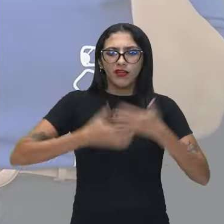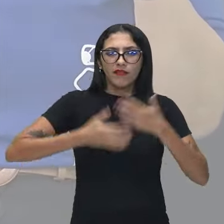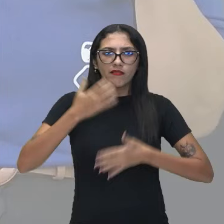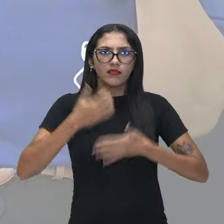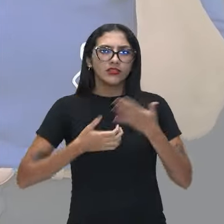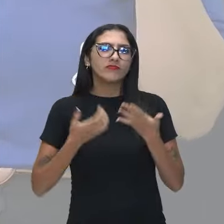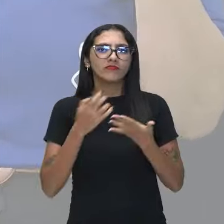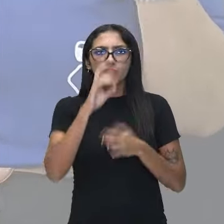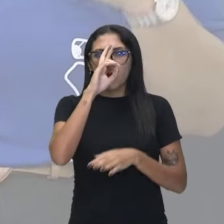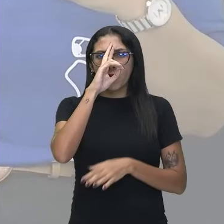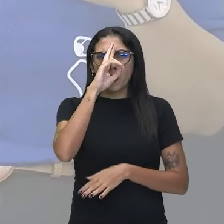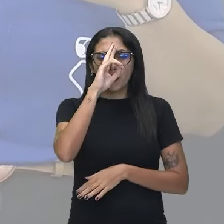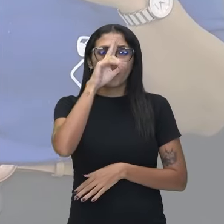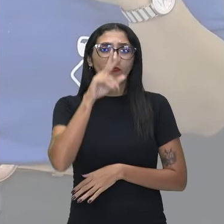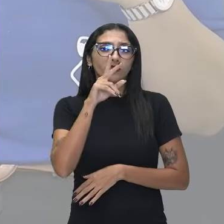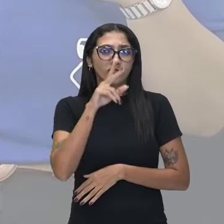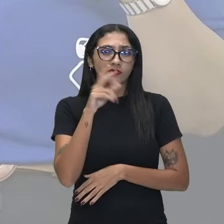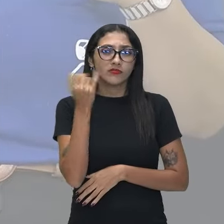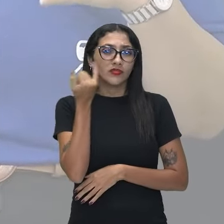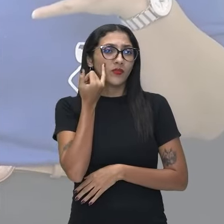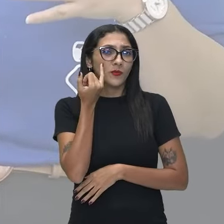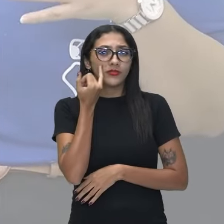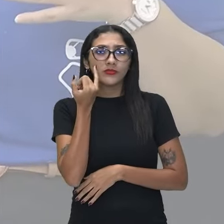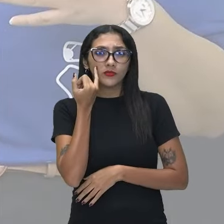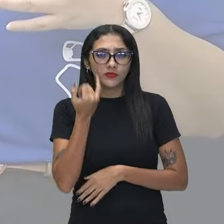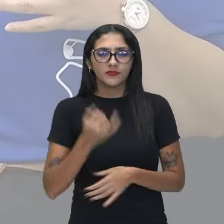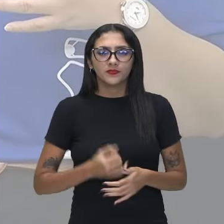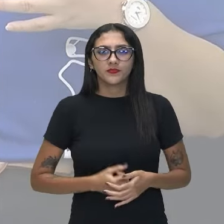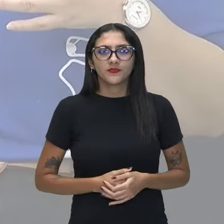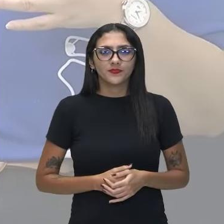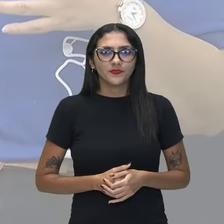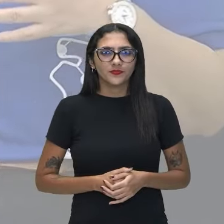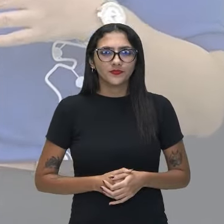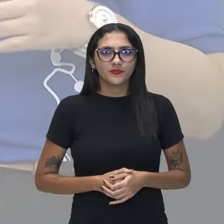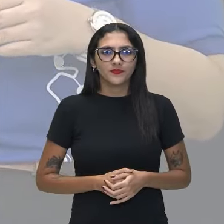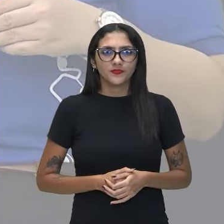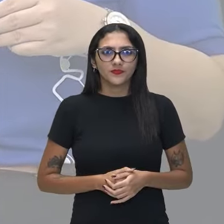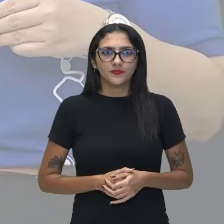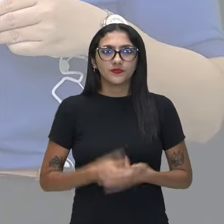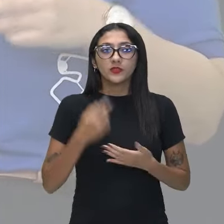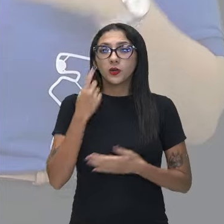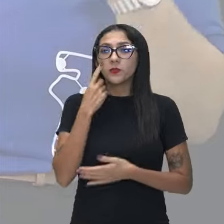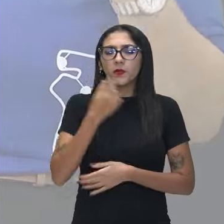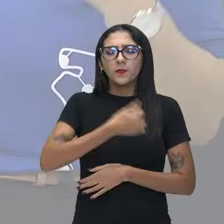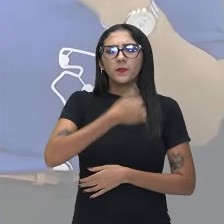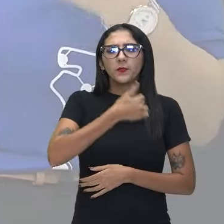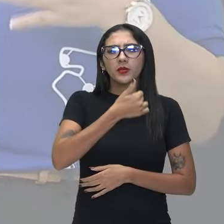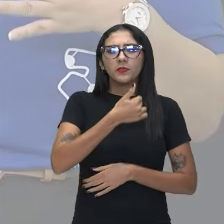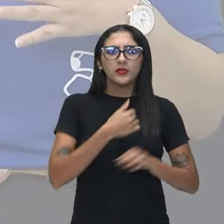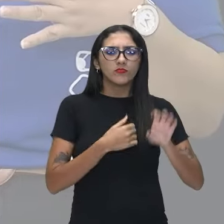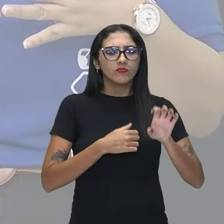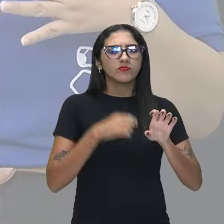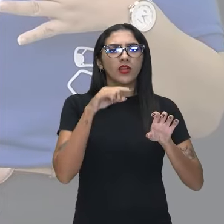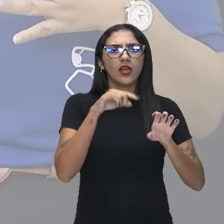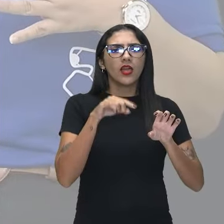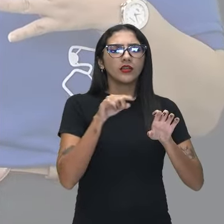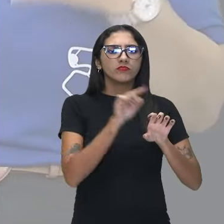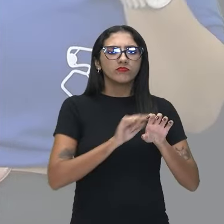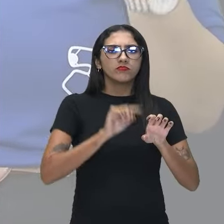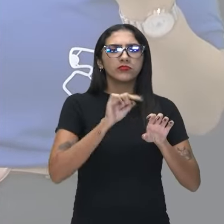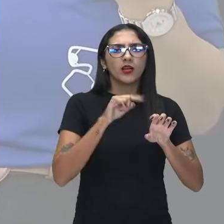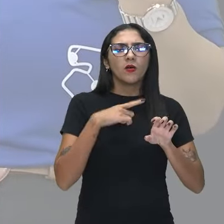dizer assim, com as informações, né? Então, eu tenho lá, inicialmente, que o tema, né,